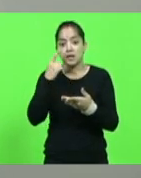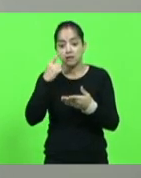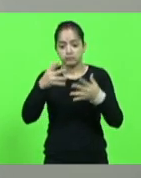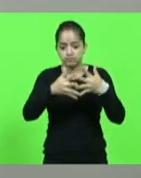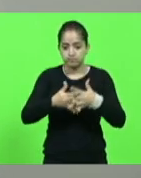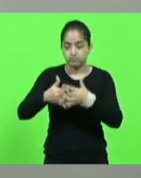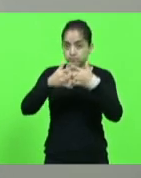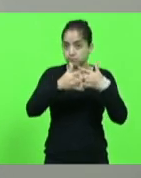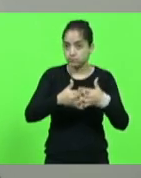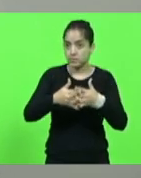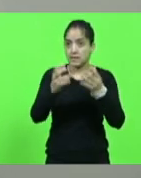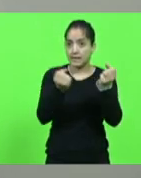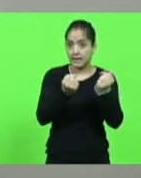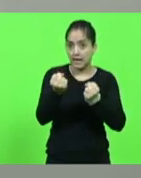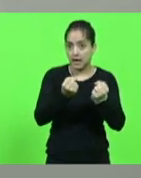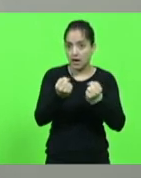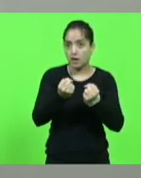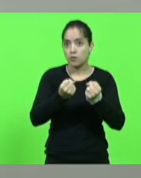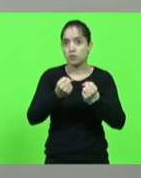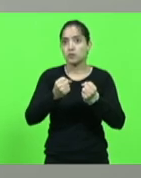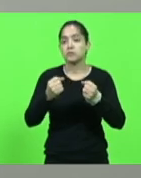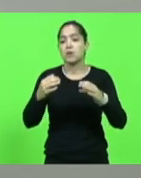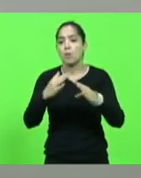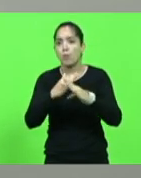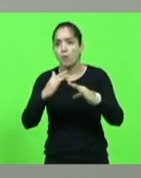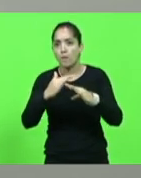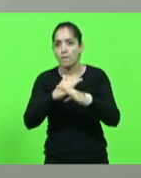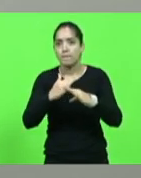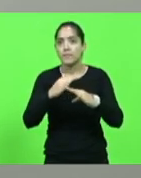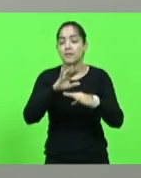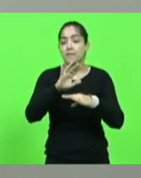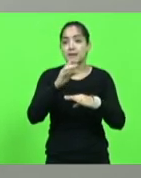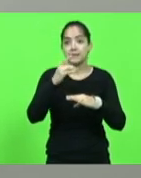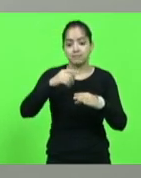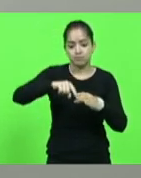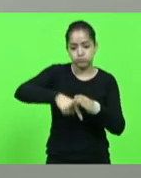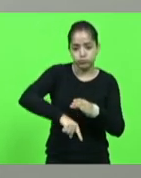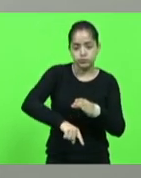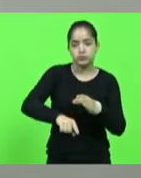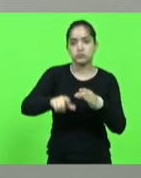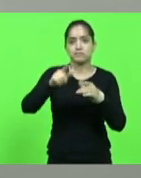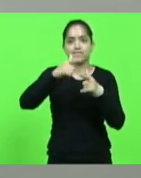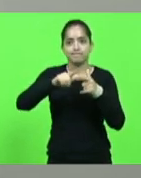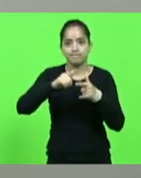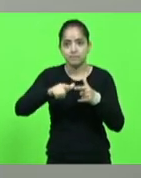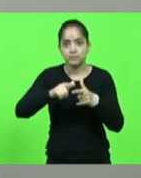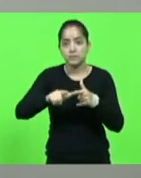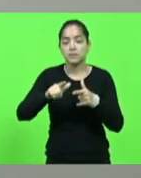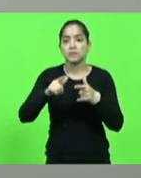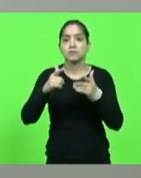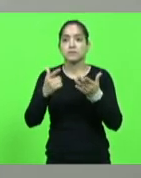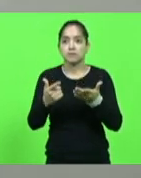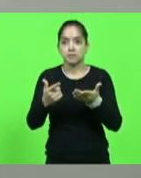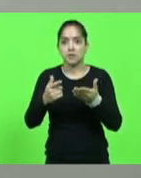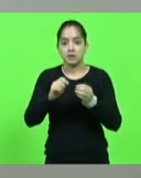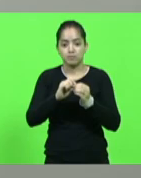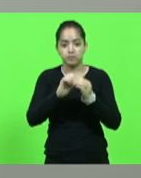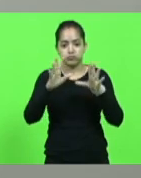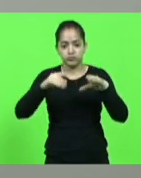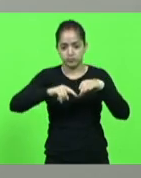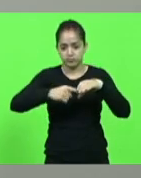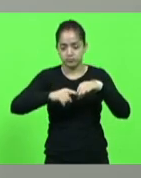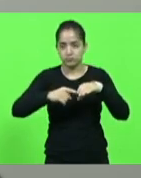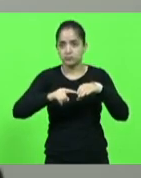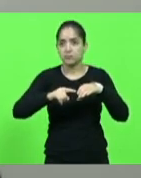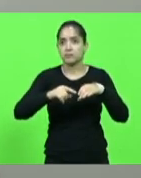caminhões quanto de carros. Mas só que quando você passa por um buraco, o buraco é muito fundo, então ele estoura, rasga o